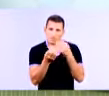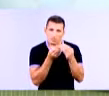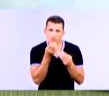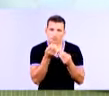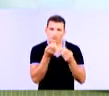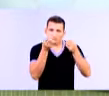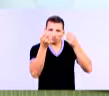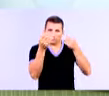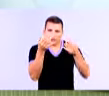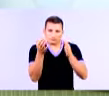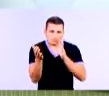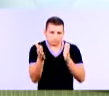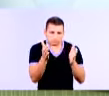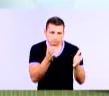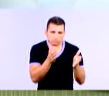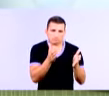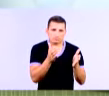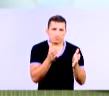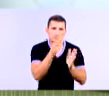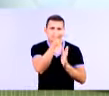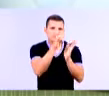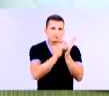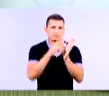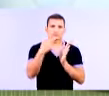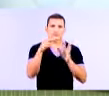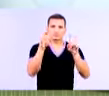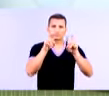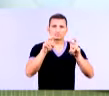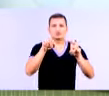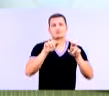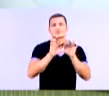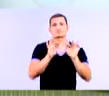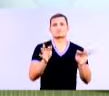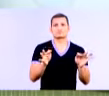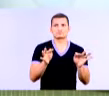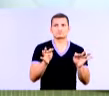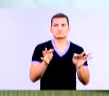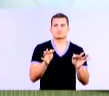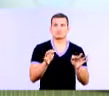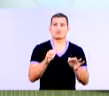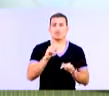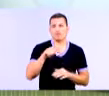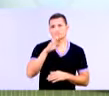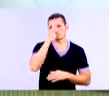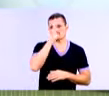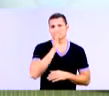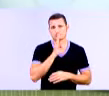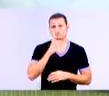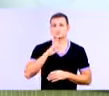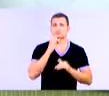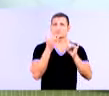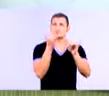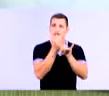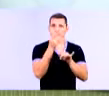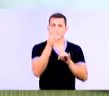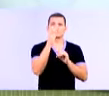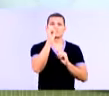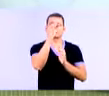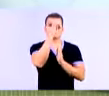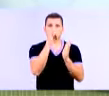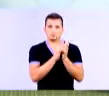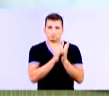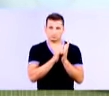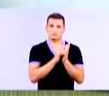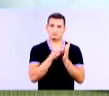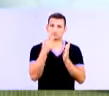instalar esse Eclipse na sua máquina. É muito simples. Ele é gratuito, está na internet, você baixa, instala o seu